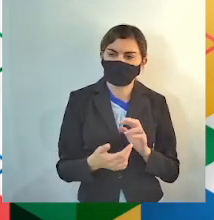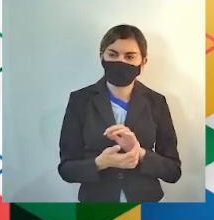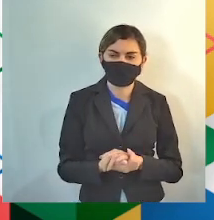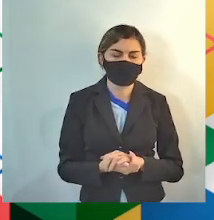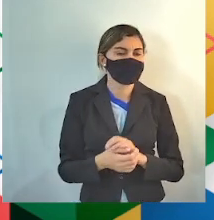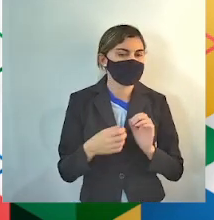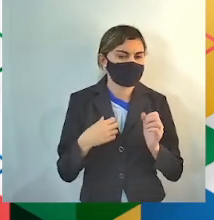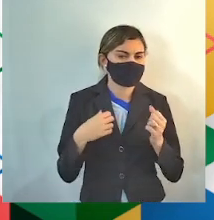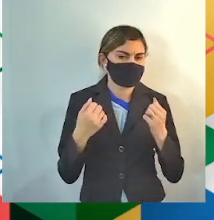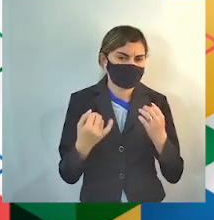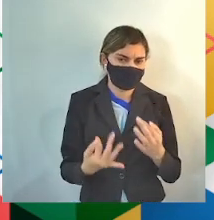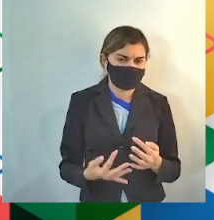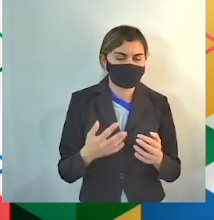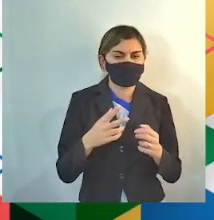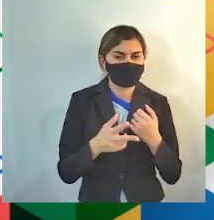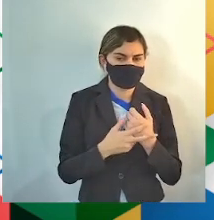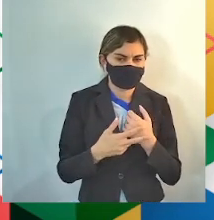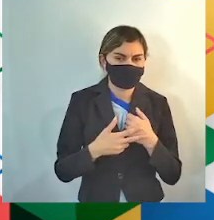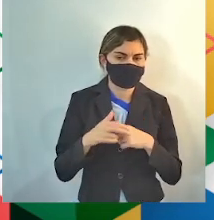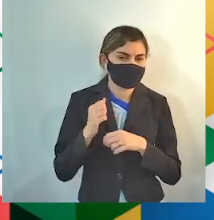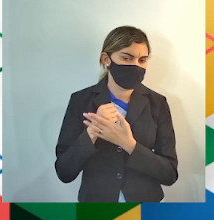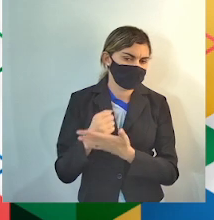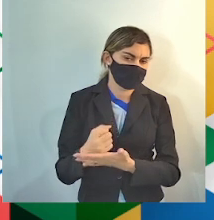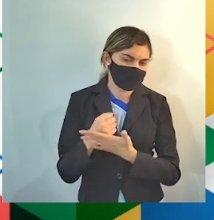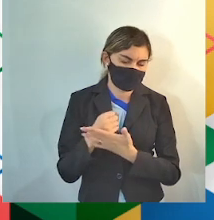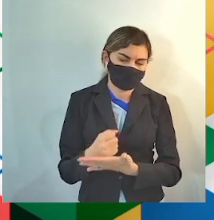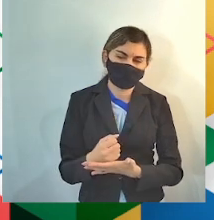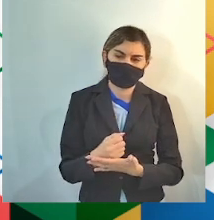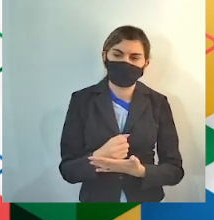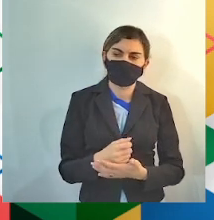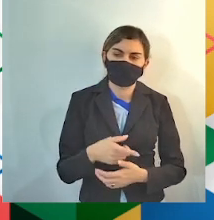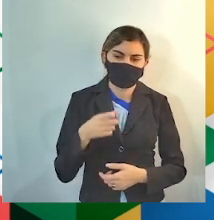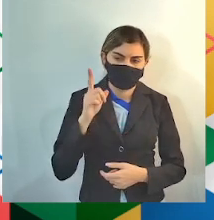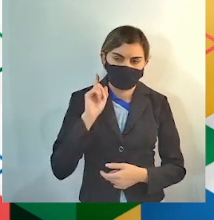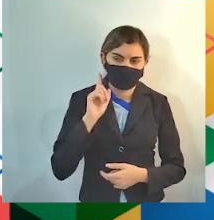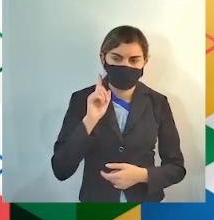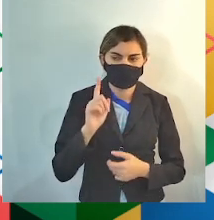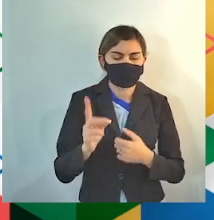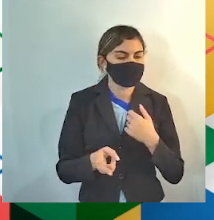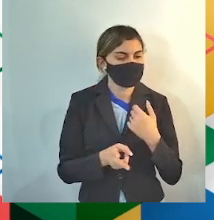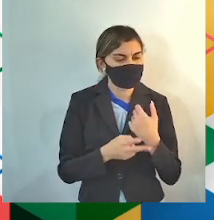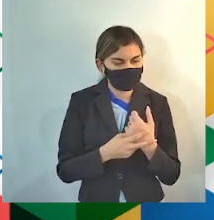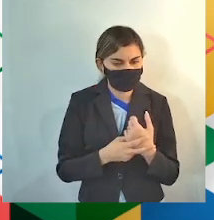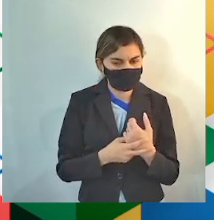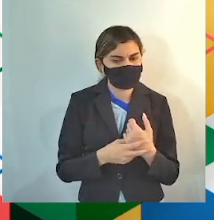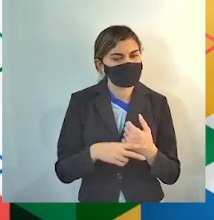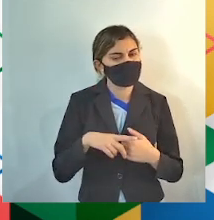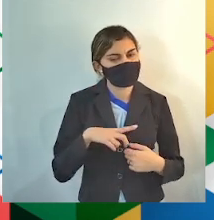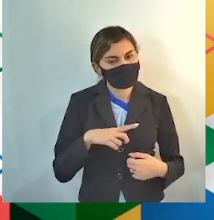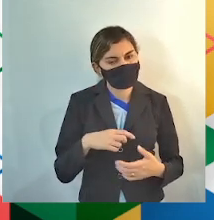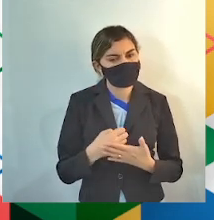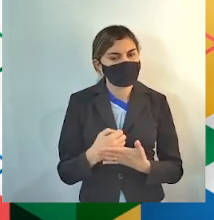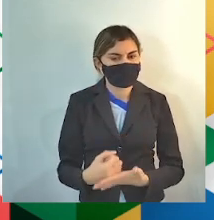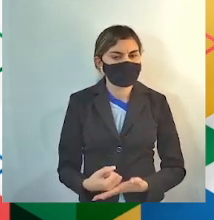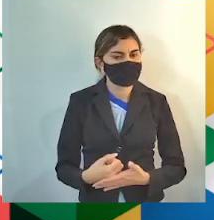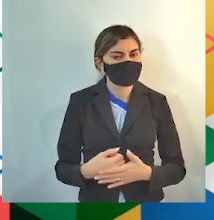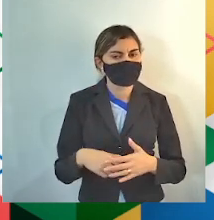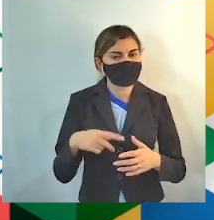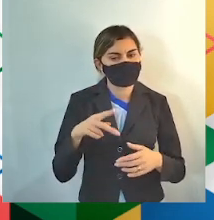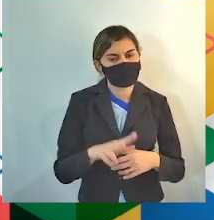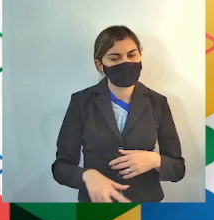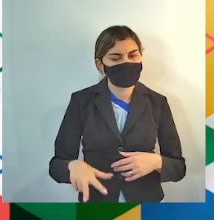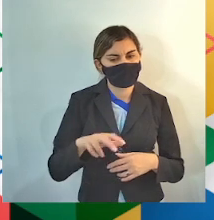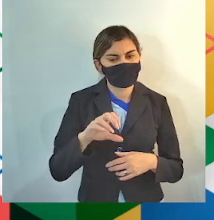está posposto ao verbo ajudar. Então, se está completando um verbo, é a questão ali do